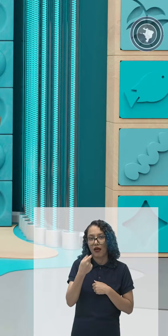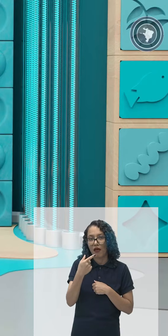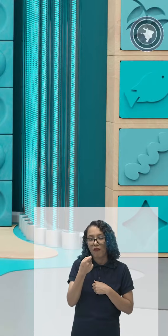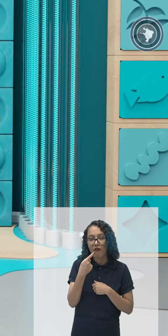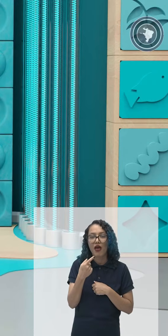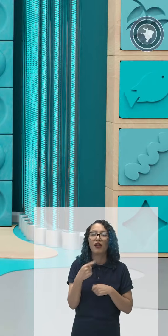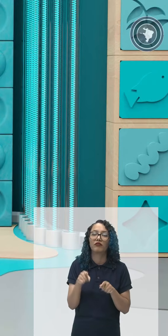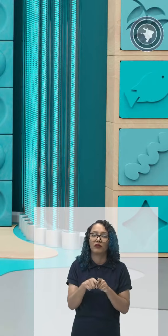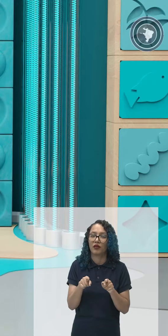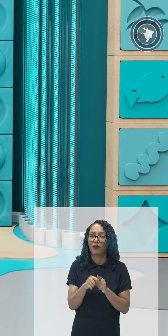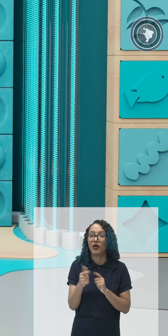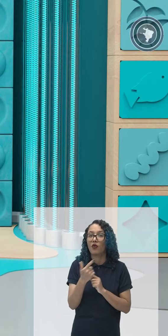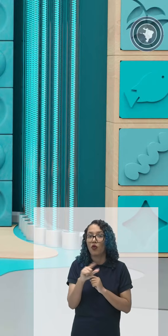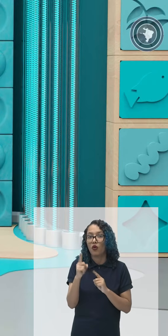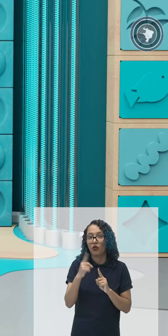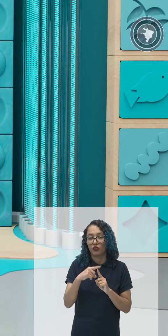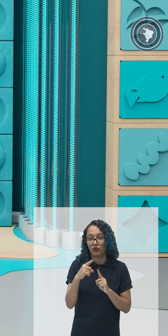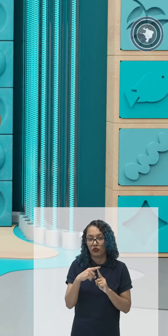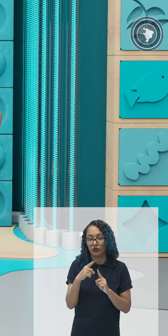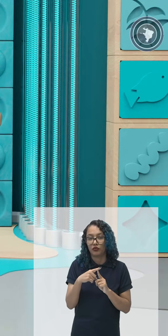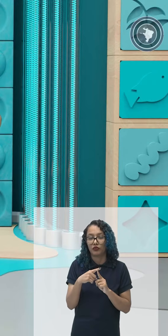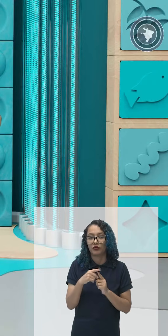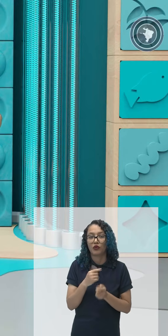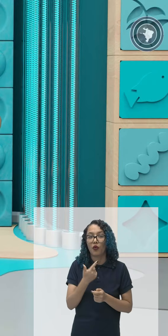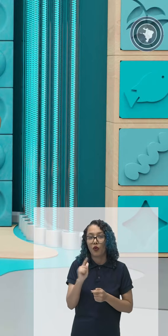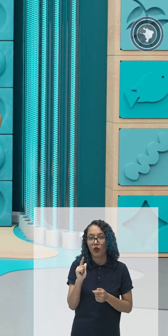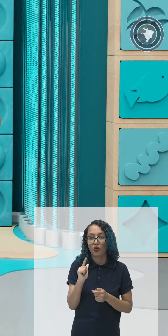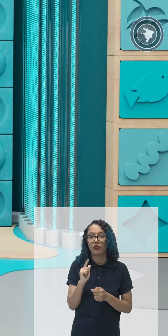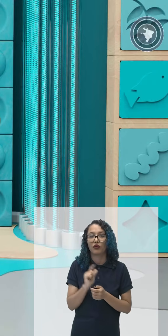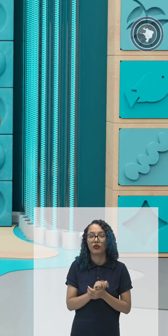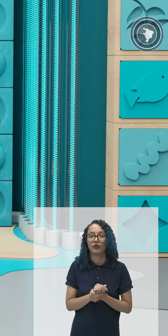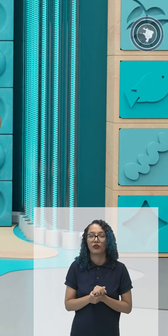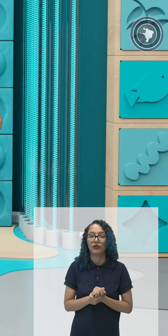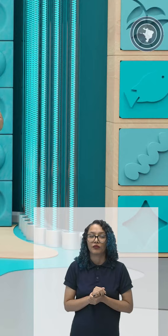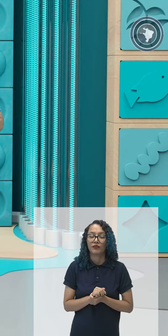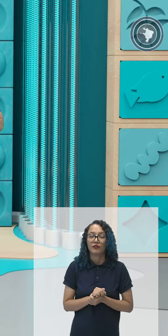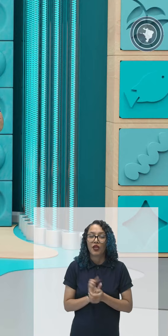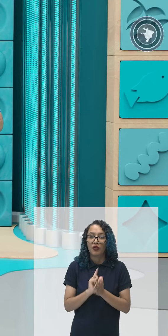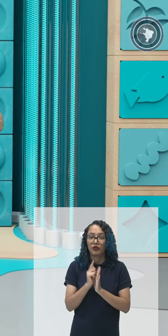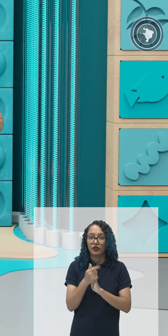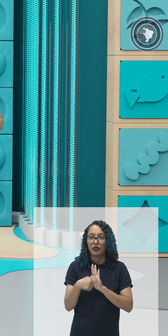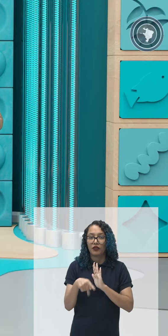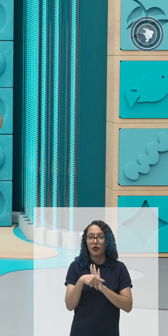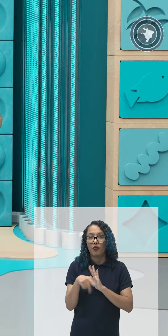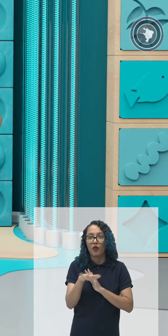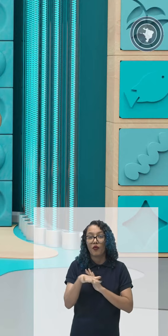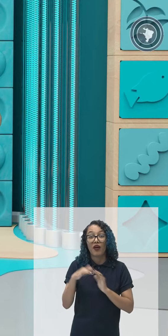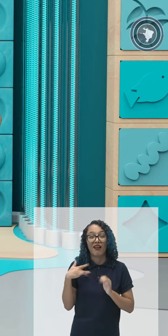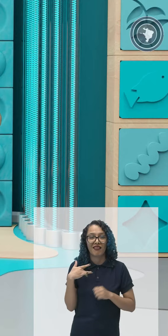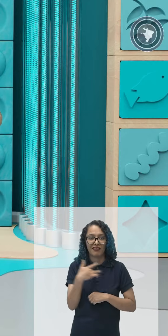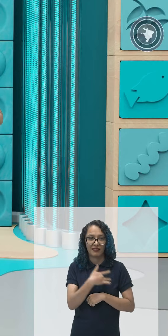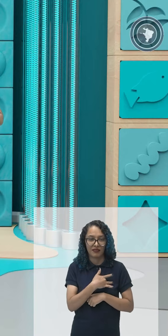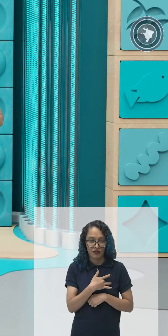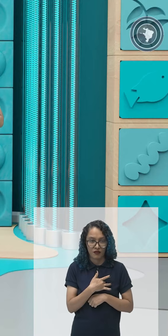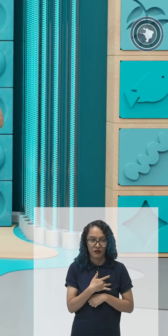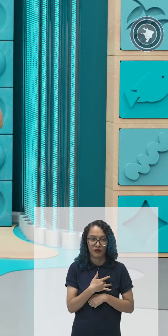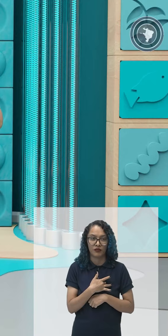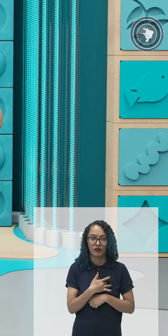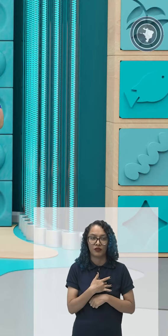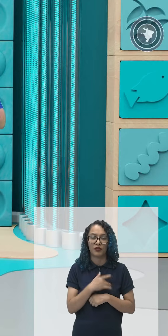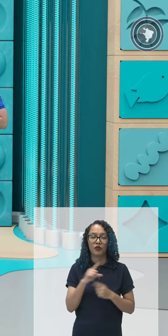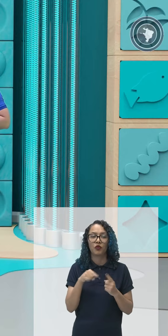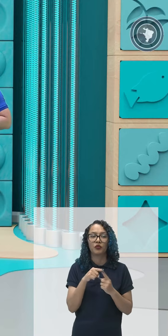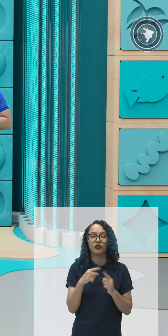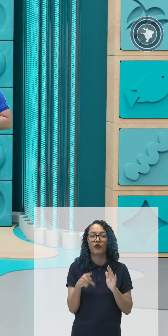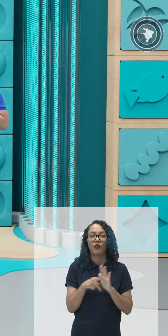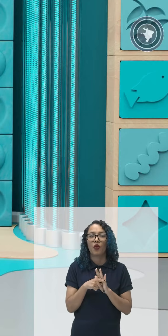um outro texto gênero textual, ou seja, um outro texto, um gênero textual que circula aqui na área da saúde. E qual é a